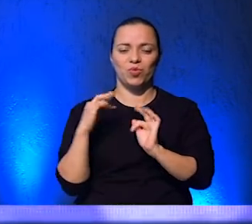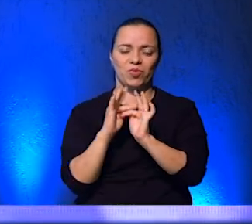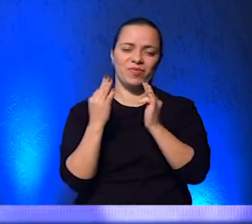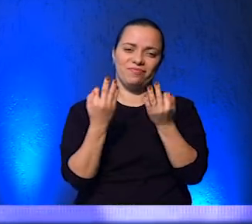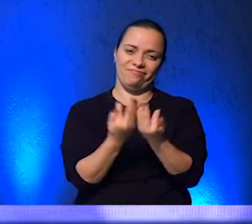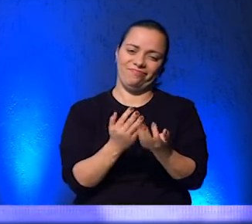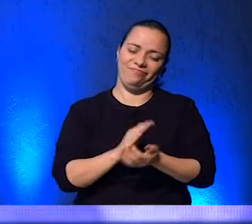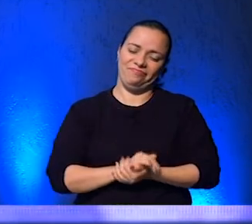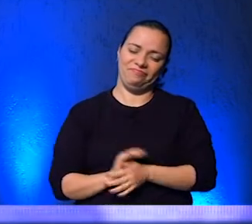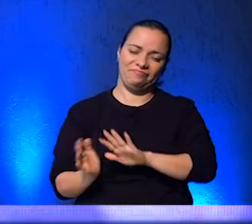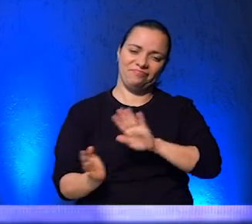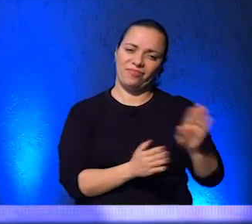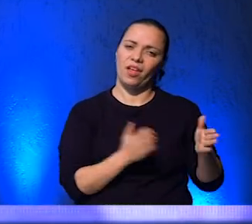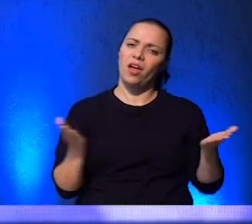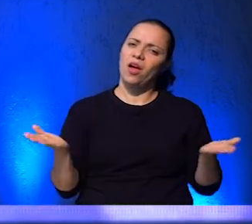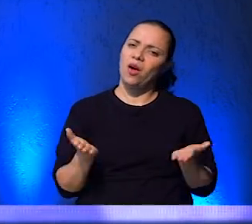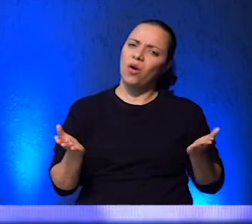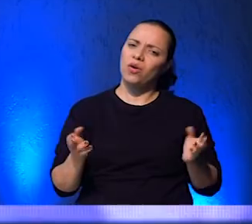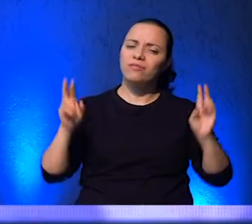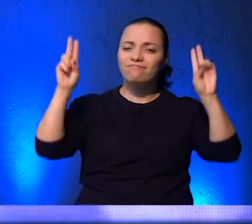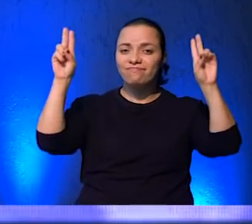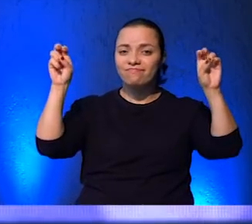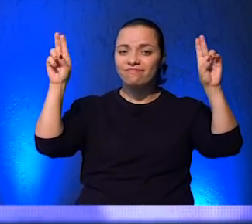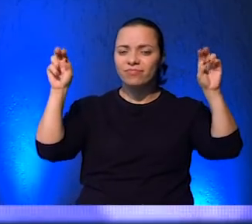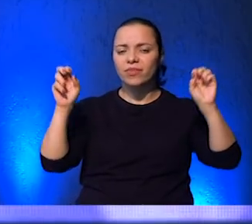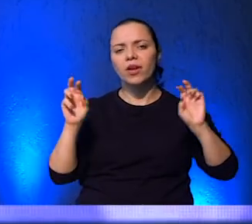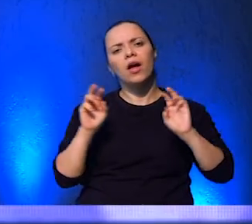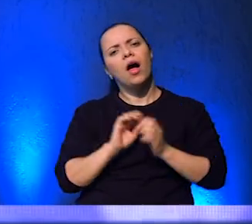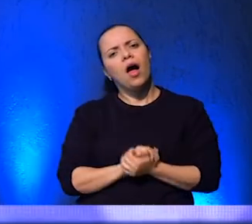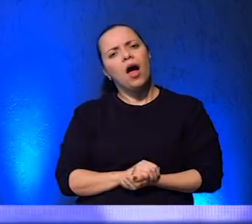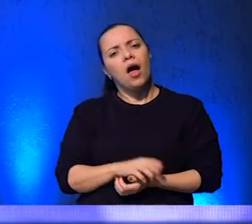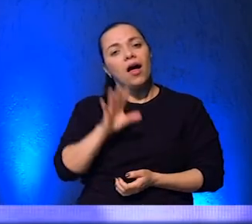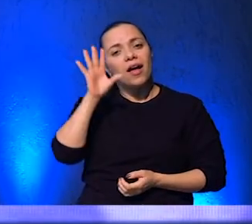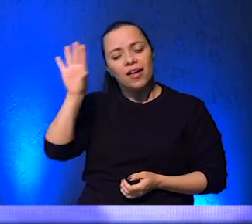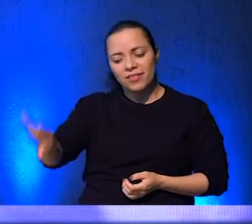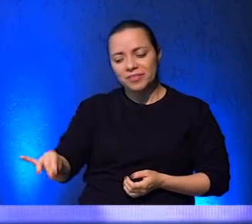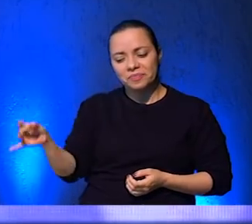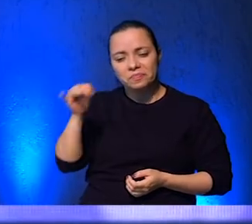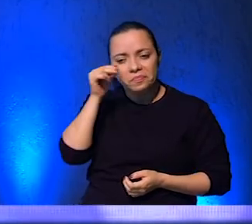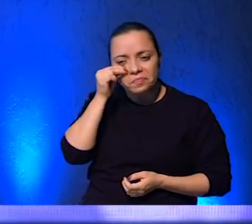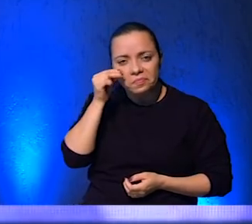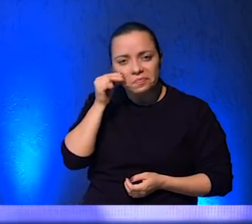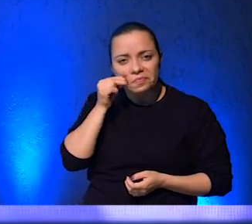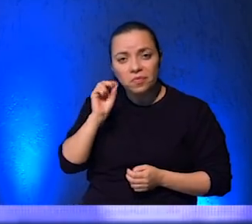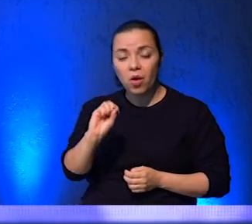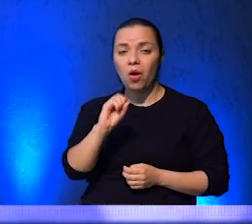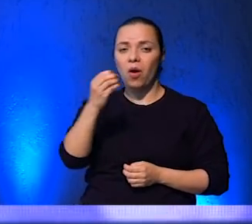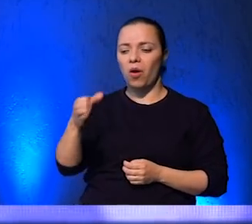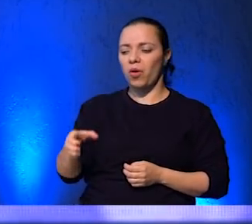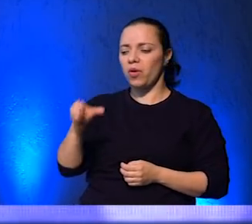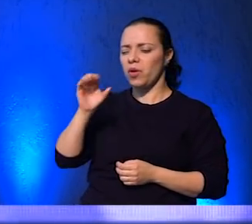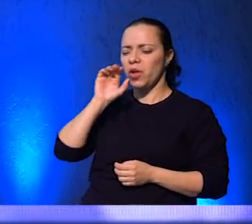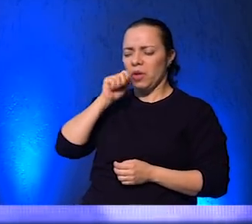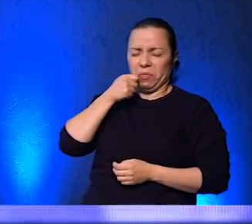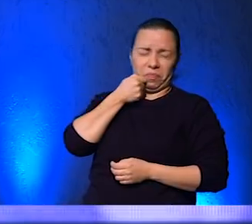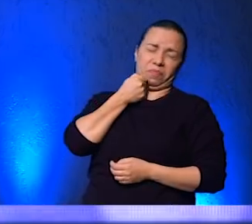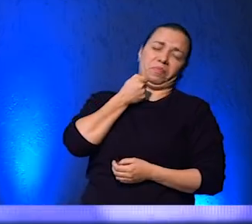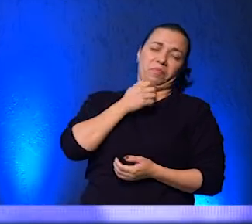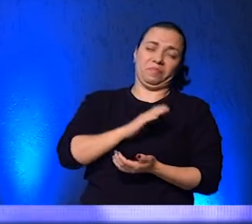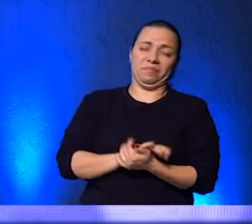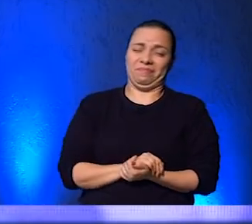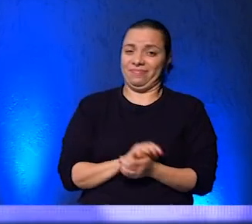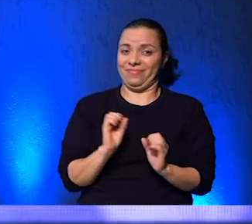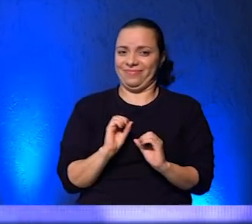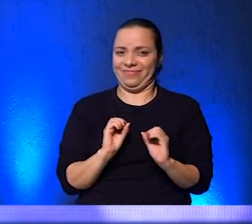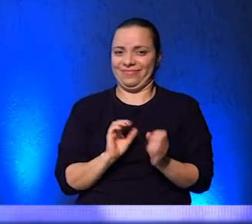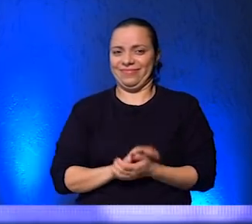na arca e hoje eu quero falar sobre o tema lenços e limonada lenços e limonada até trouxe aqui